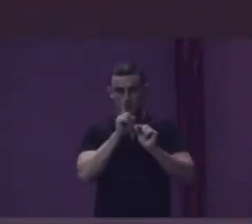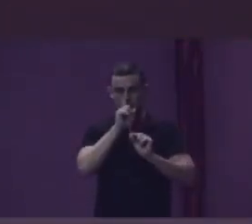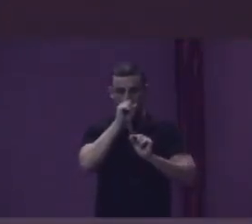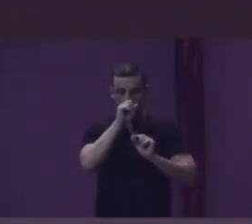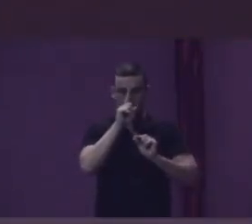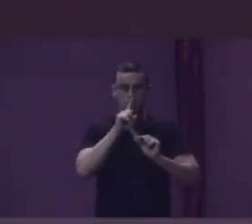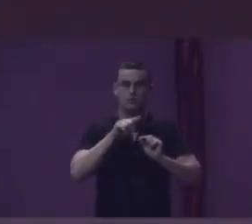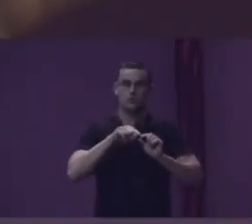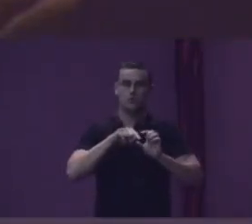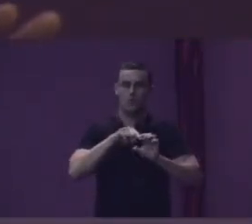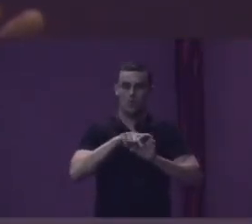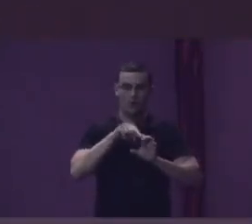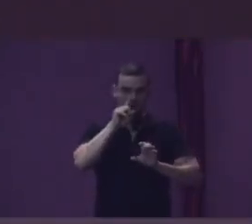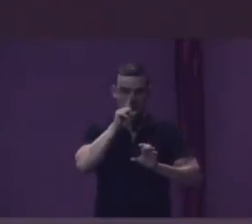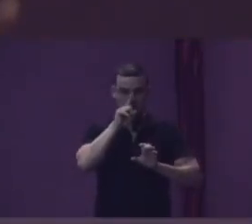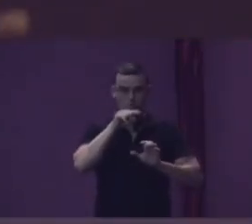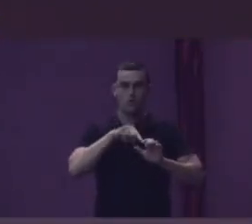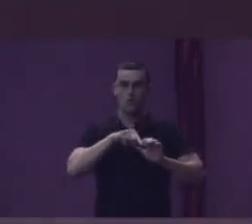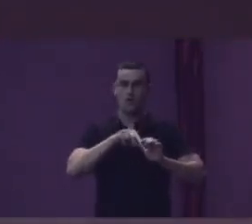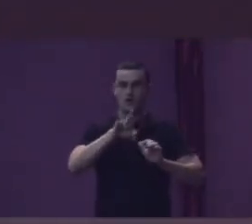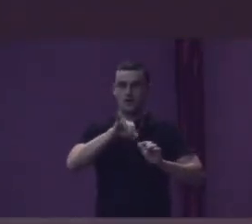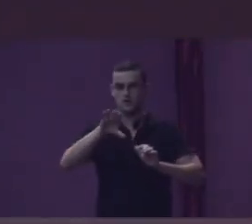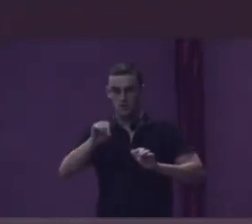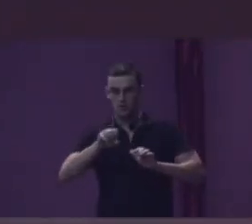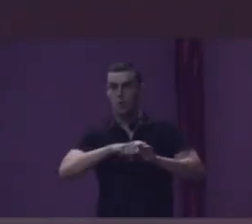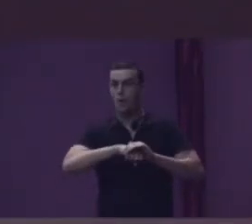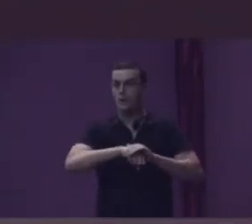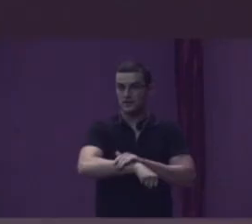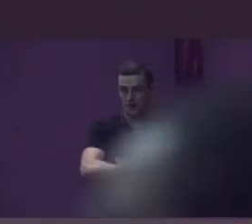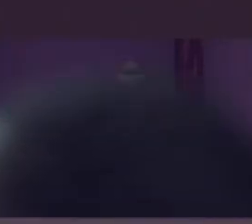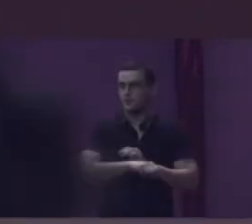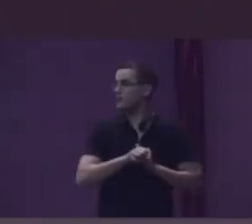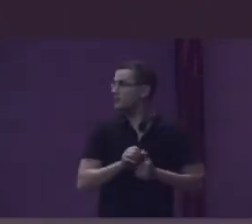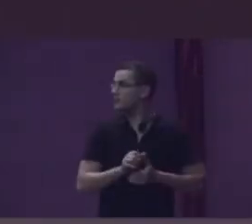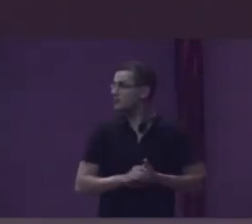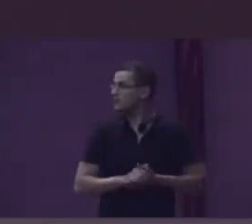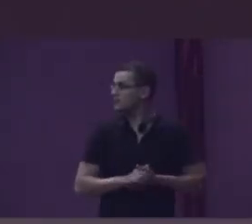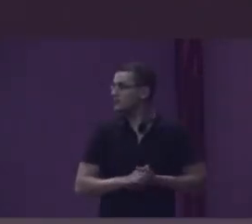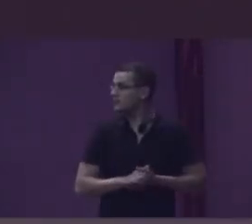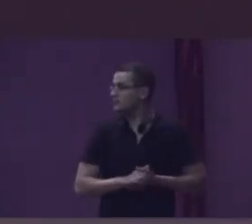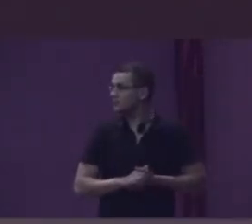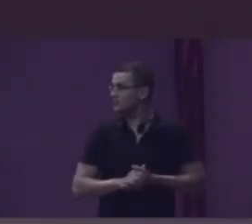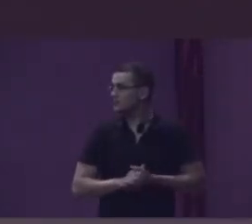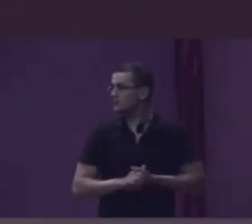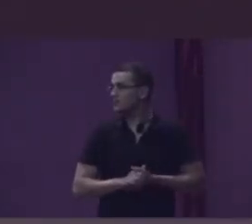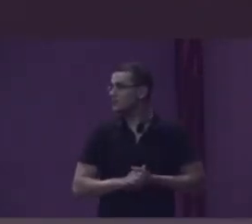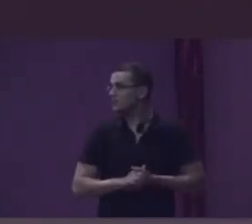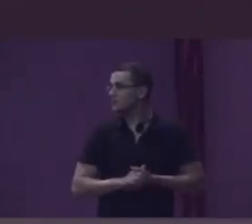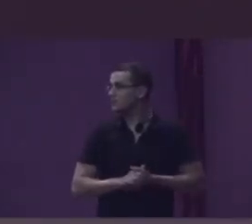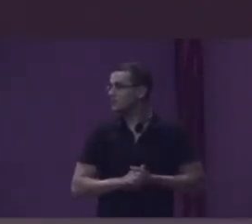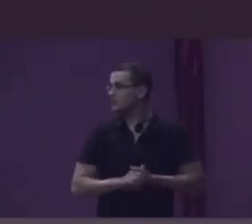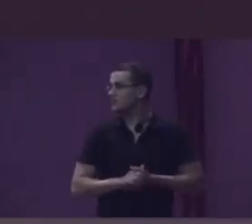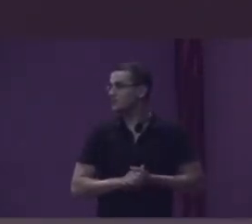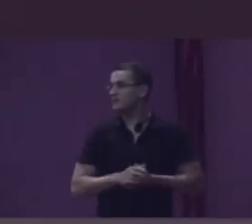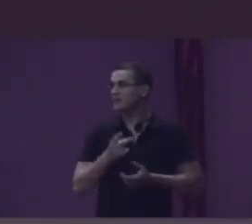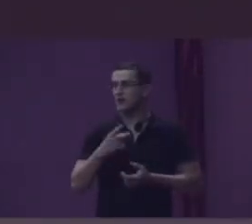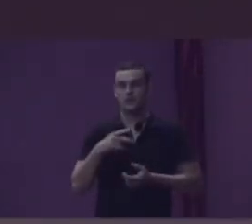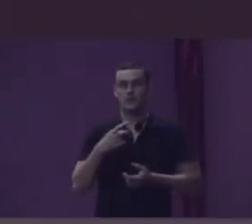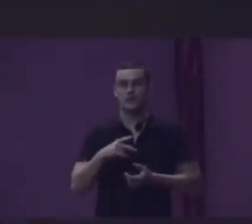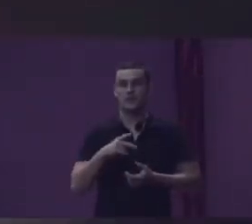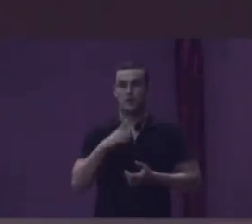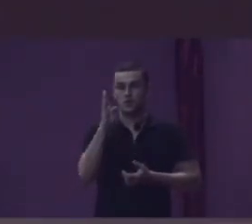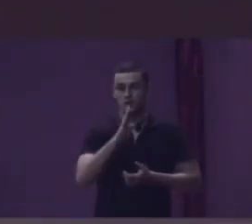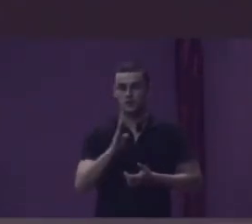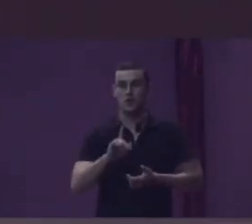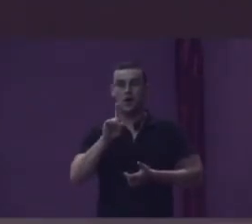coisa que podemos ver para todo mundo. O risco obstétrico no Brasil é muito diferente